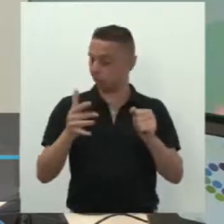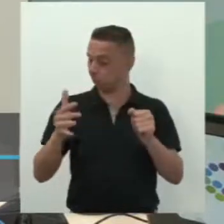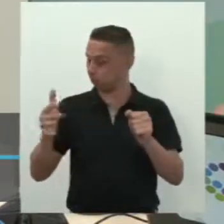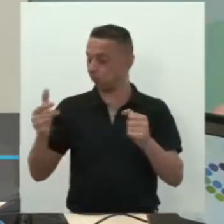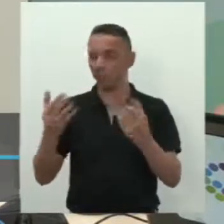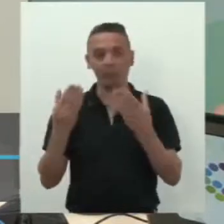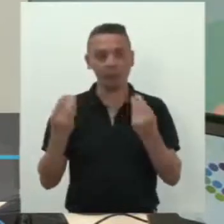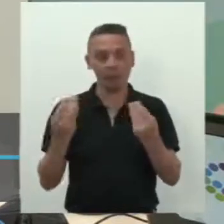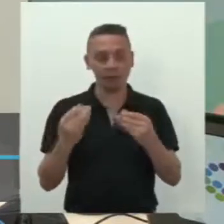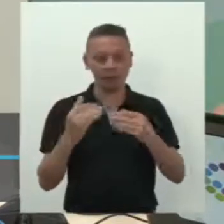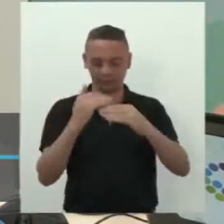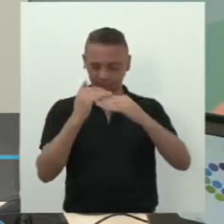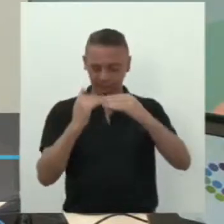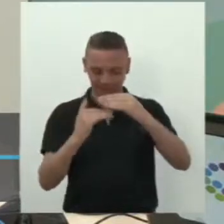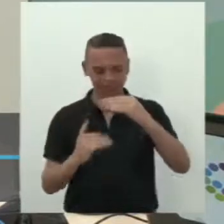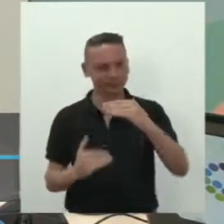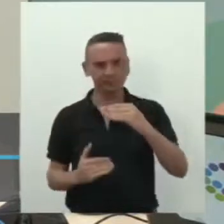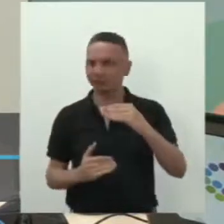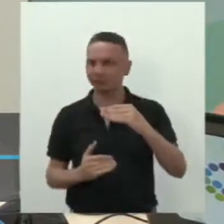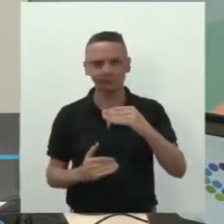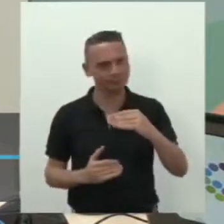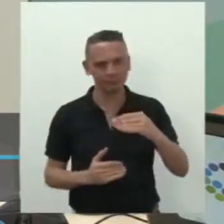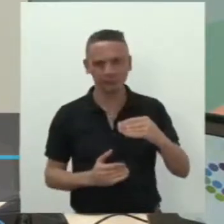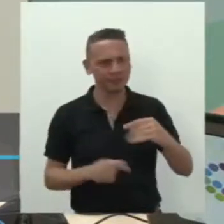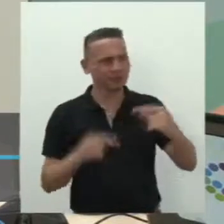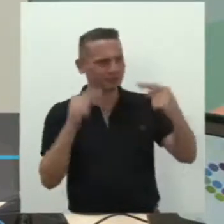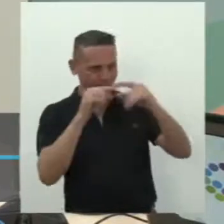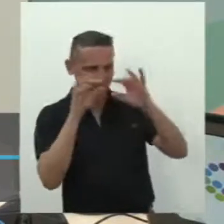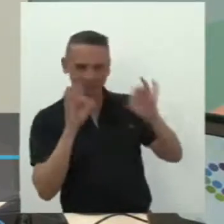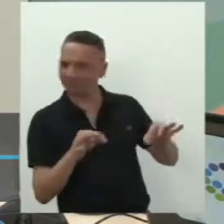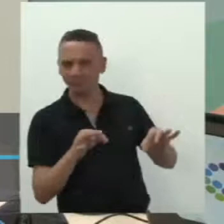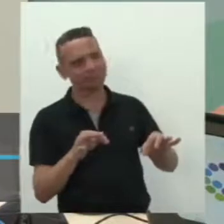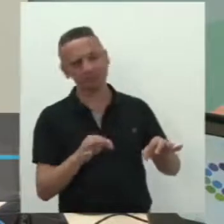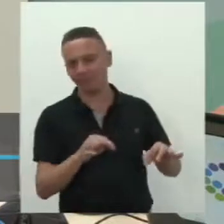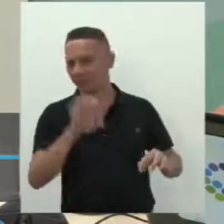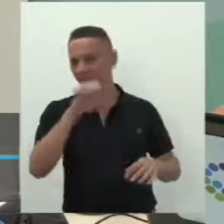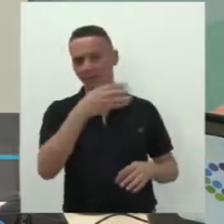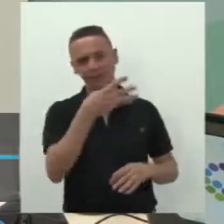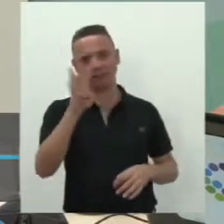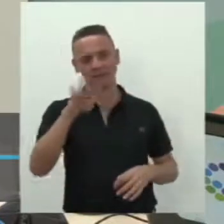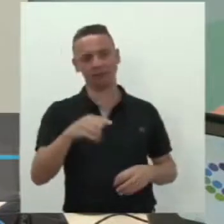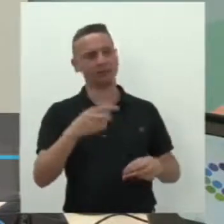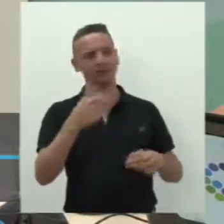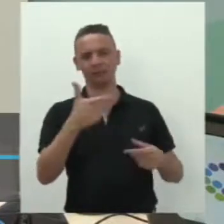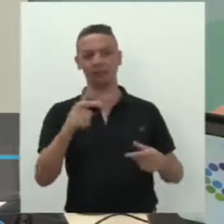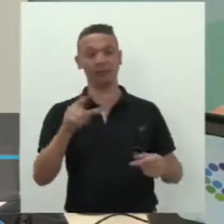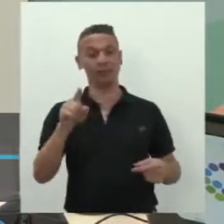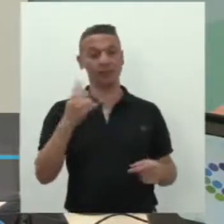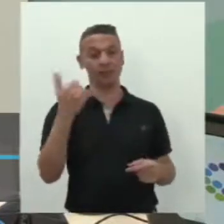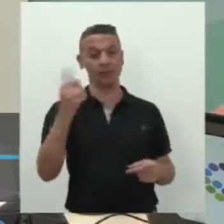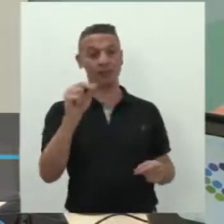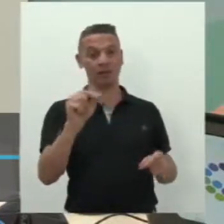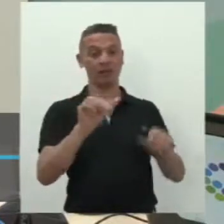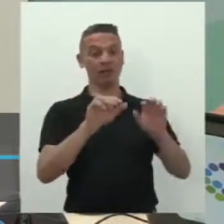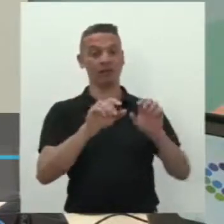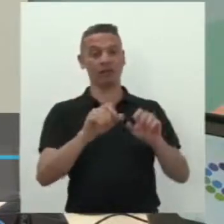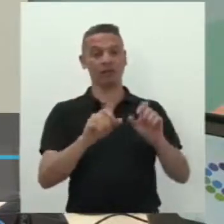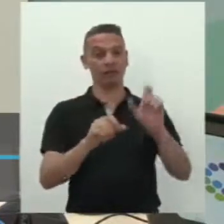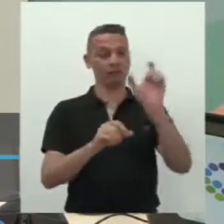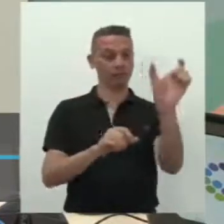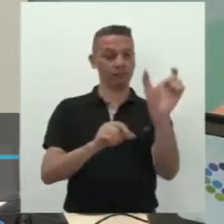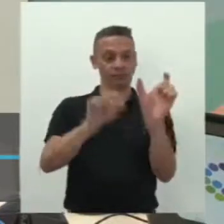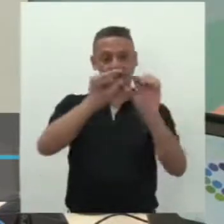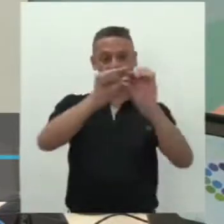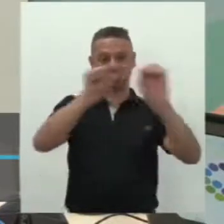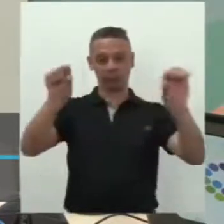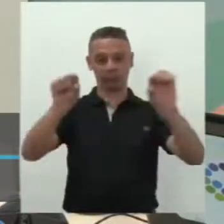outro, ele não vai entender que aquilo é um dado válido. Então, assim, eu recomendo você ter mais de uma linha, caso